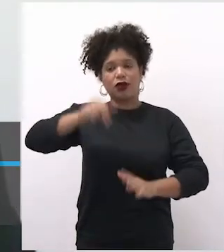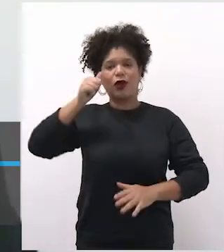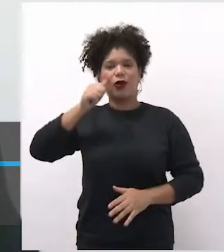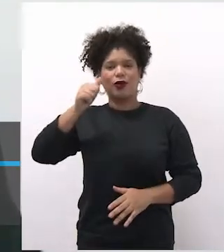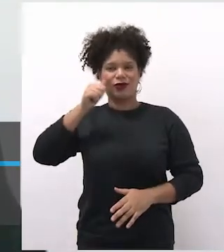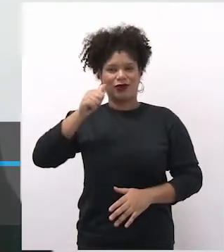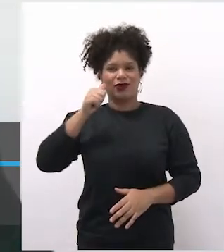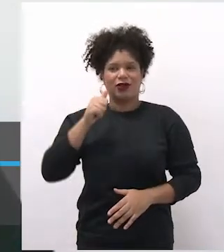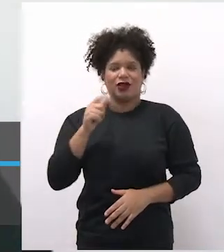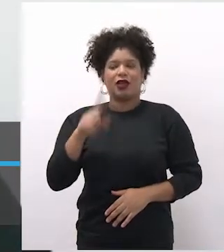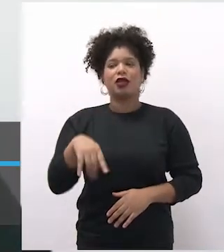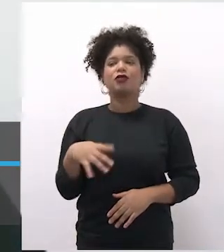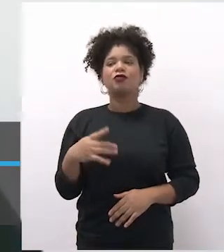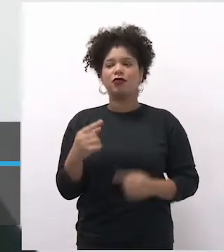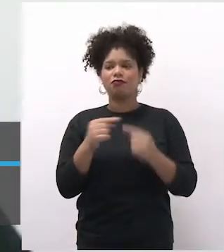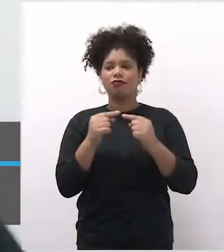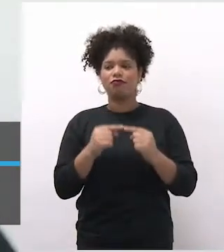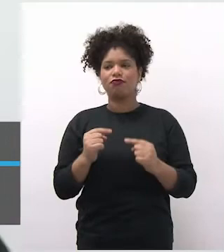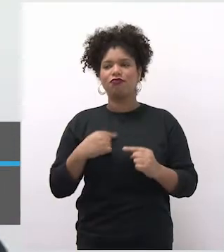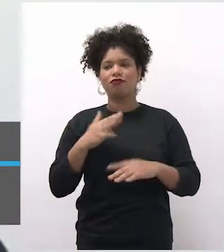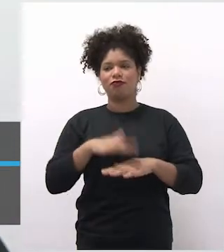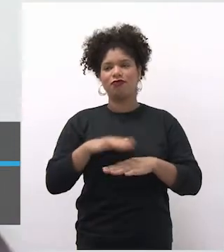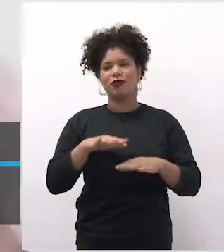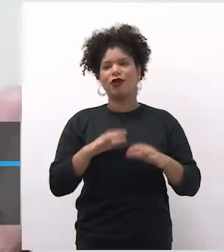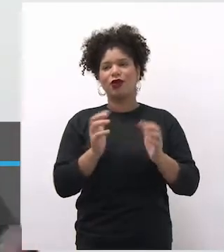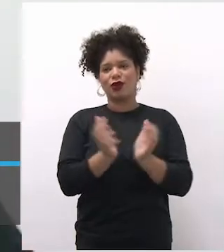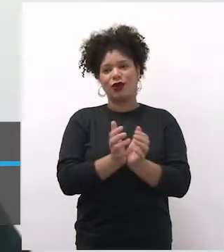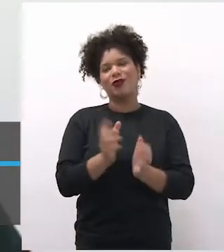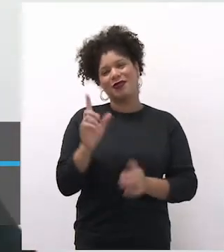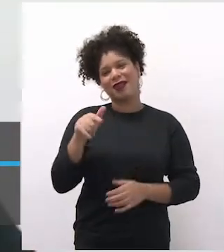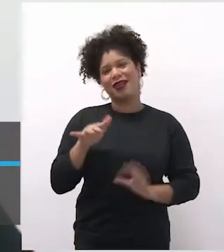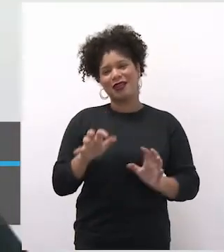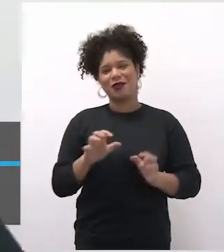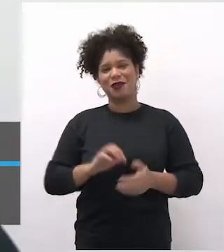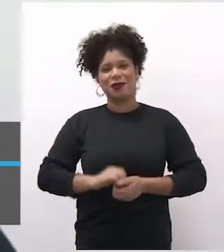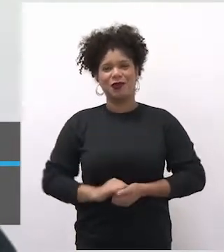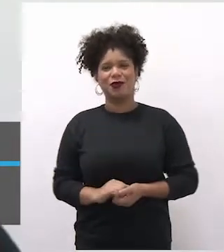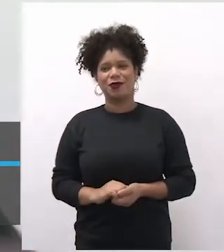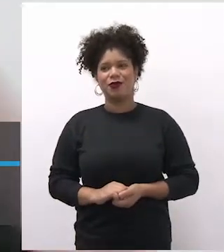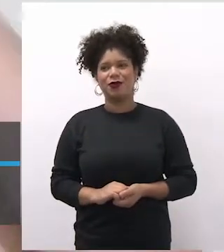e é o sentido do que a gente faz. É bem por aí.